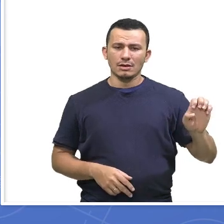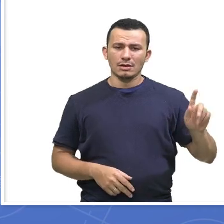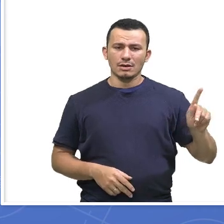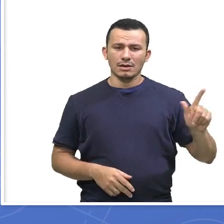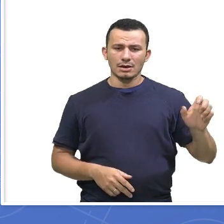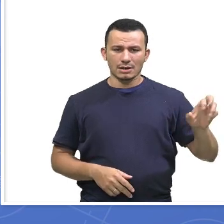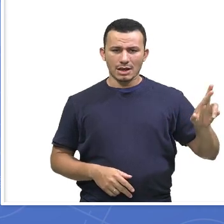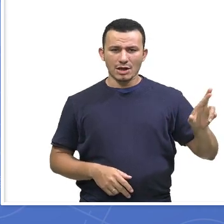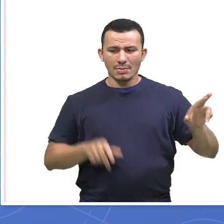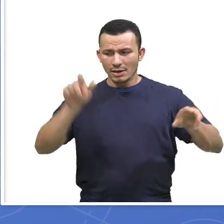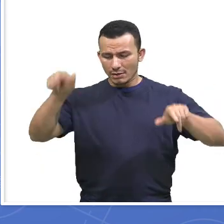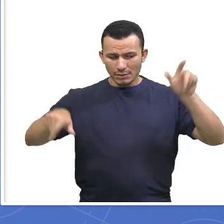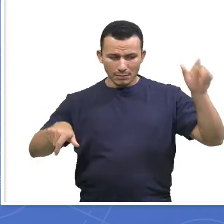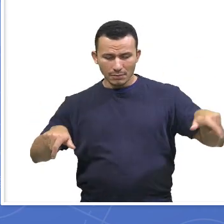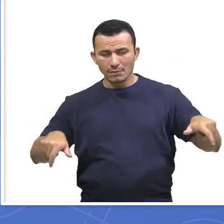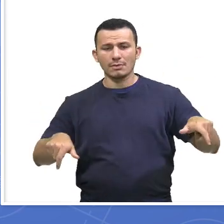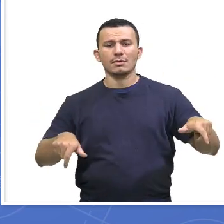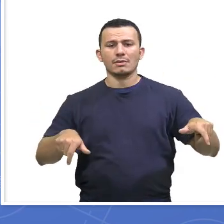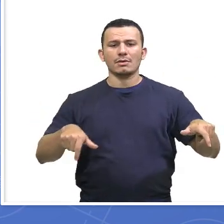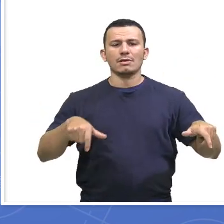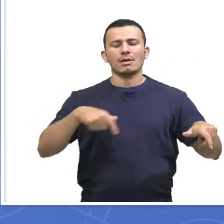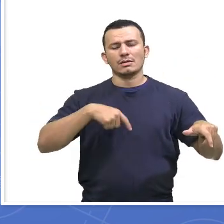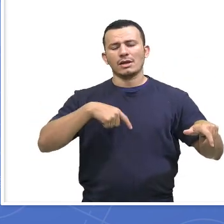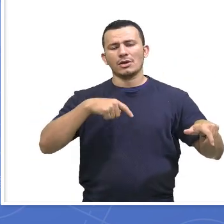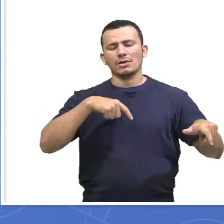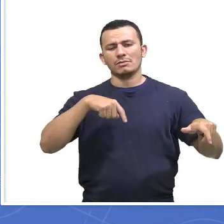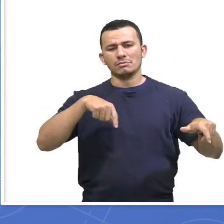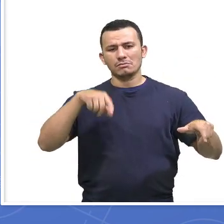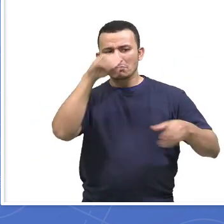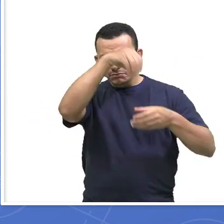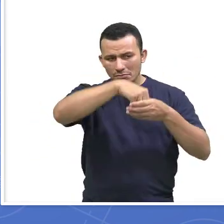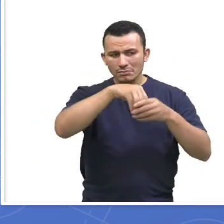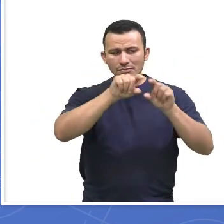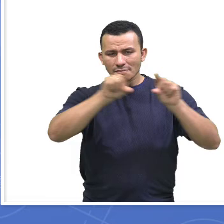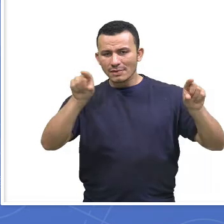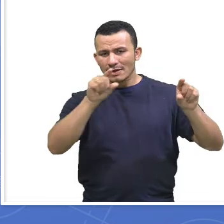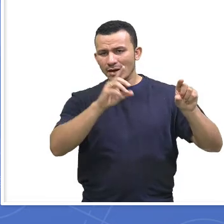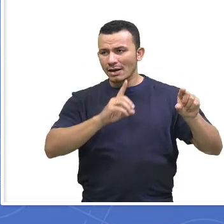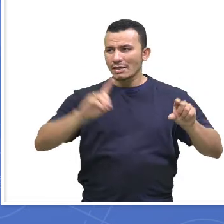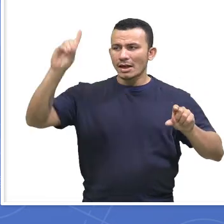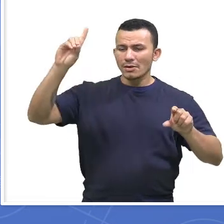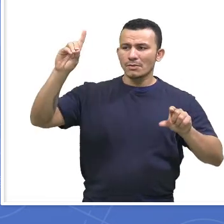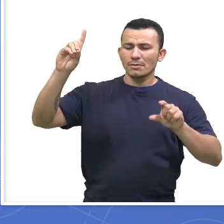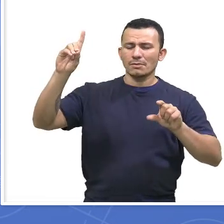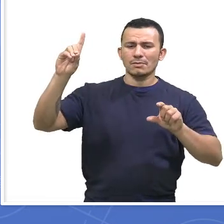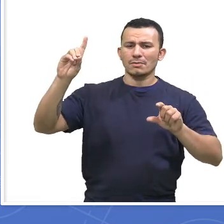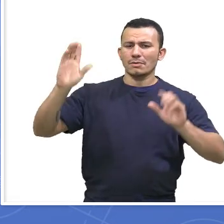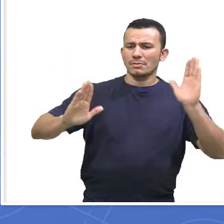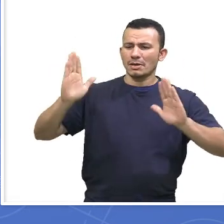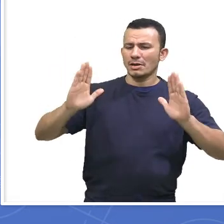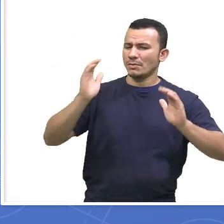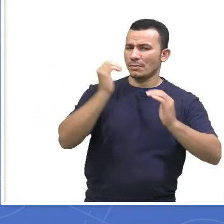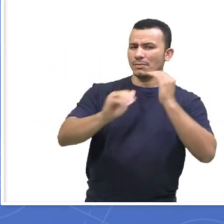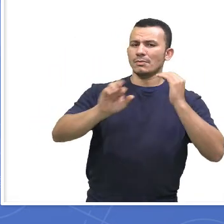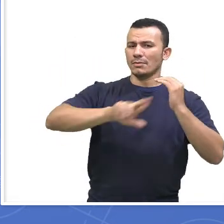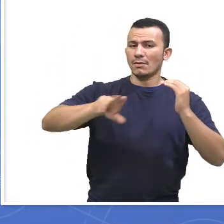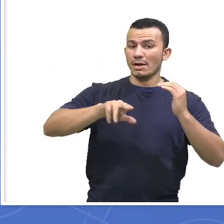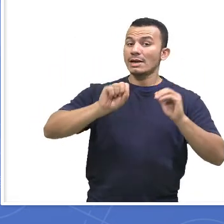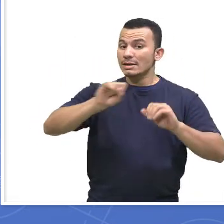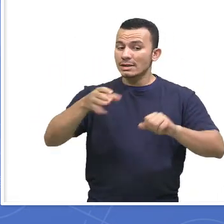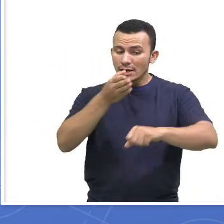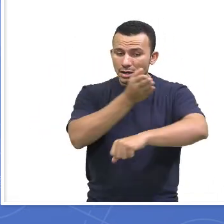vocês já estão eliminando a primeira questão, né? Então, não cabe, né? Não cabe nesse período. Cabia na Idade